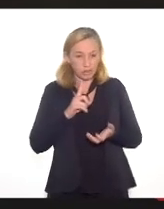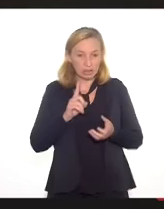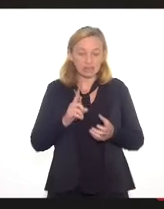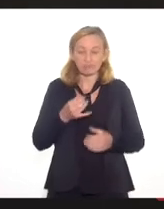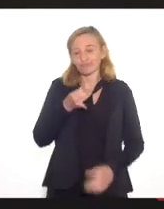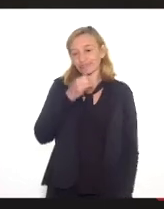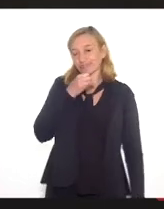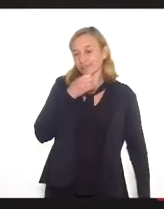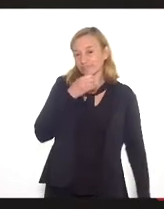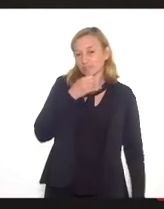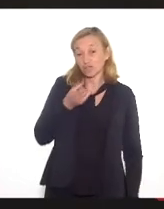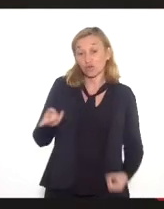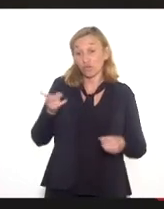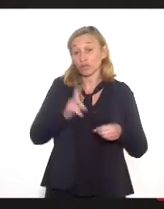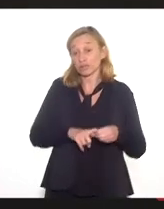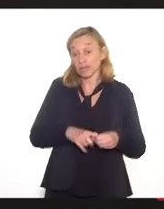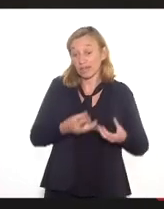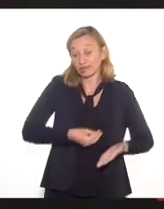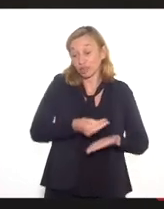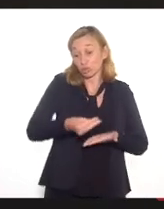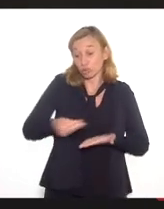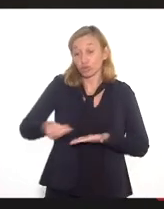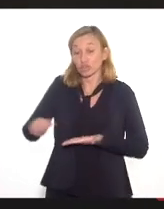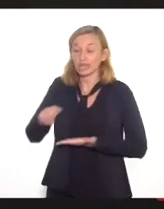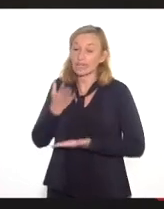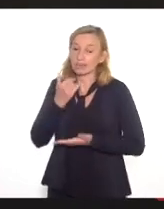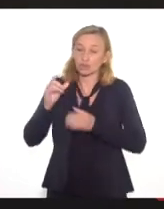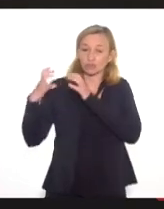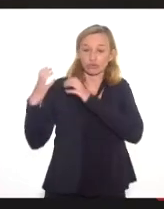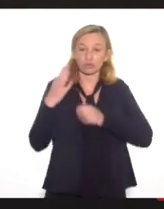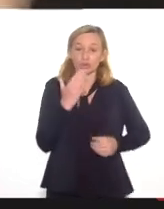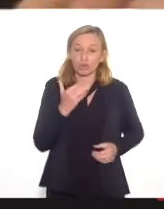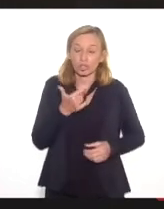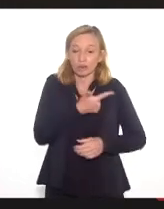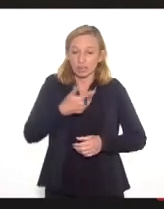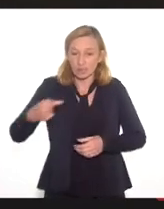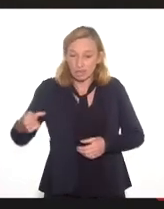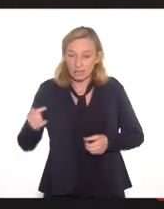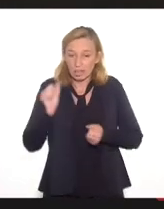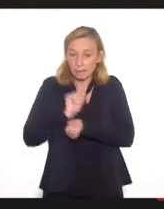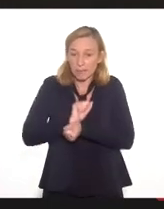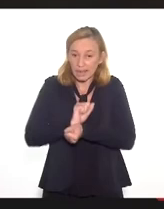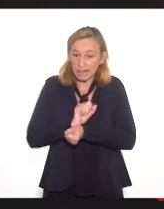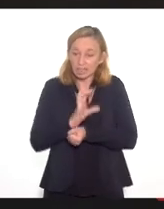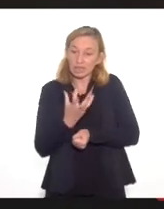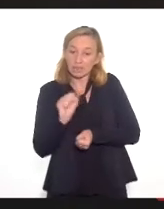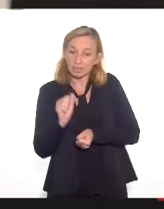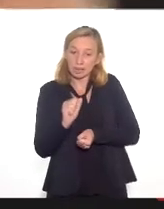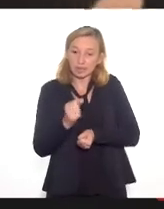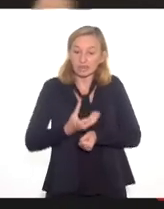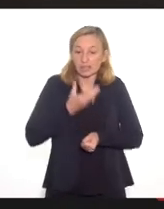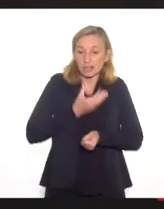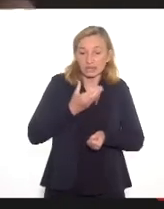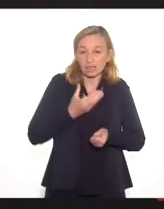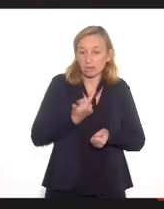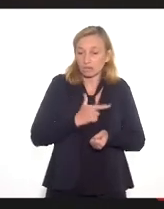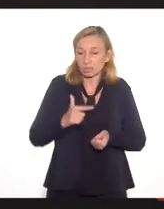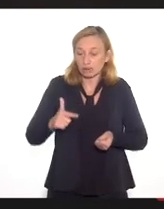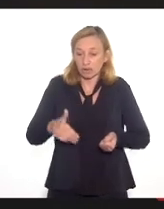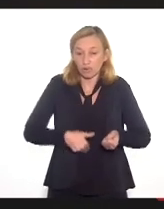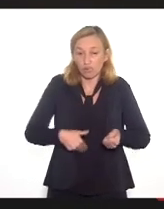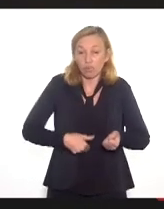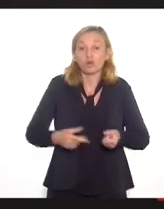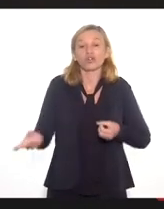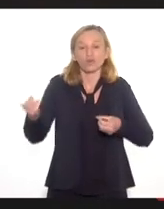derrota ter que voltar a distribuir alimentos desde 2017 nós tínhamos paralisado a nossa campanha Natal Sem Fome em 2007 tivemos que